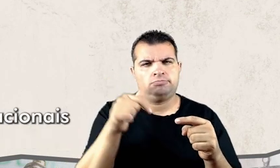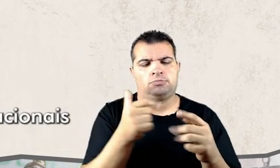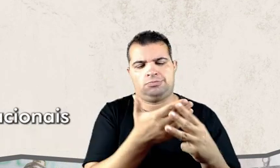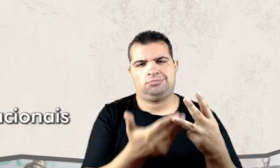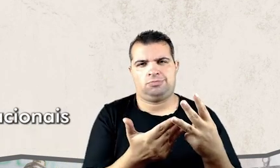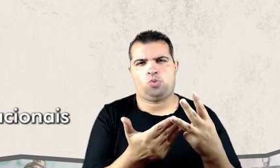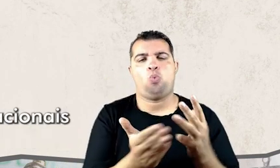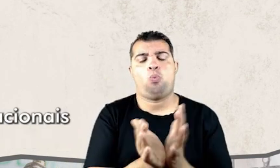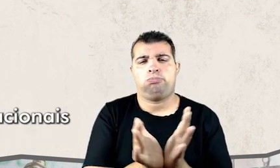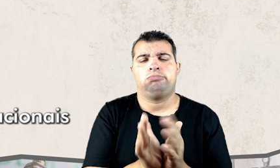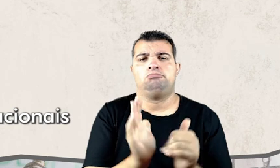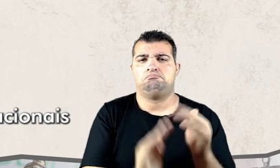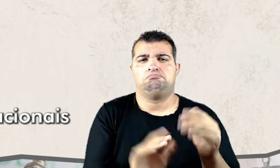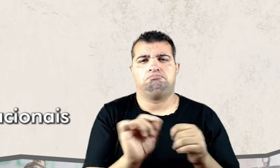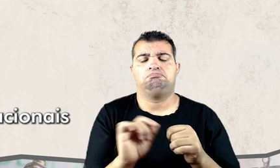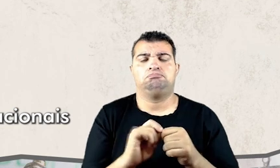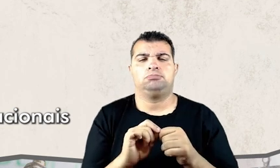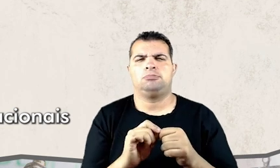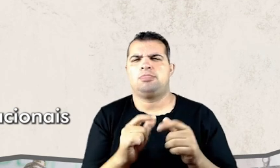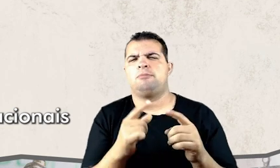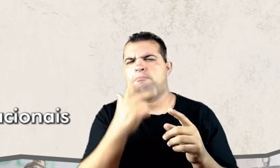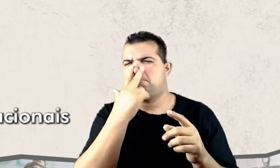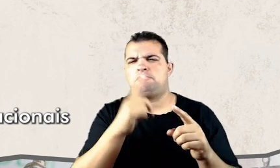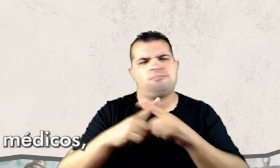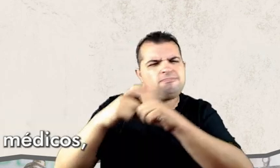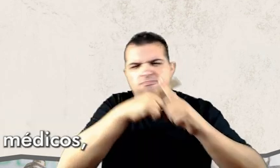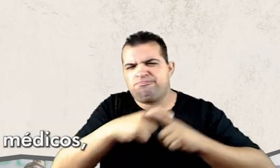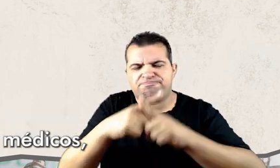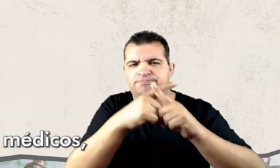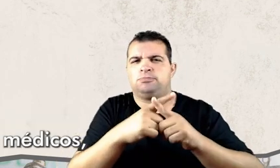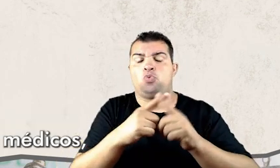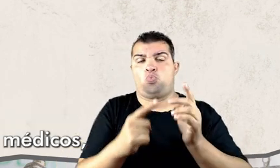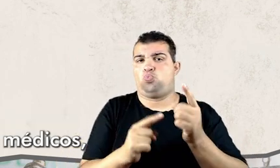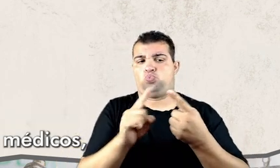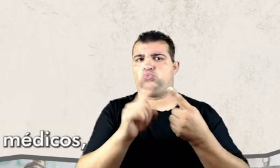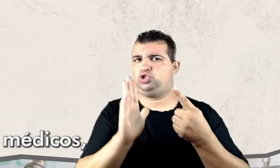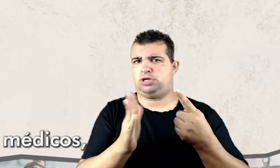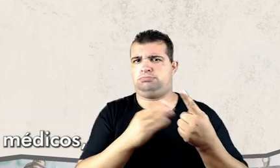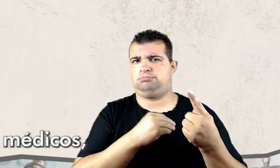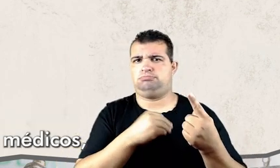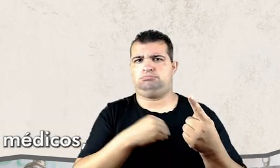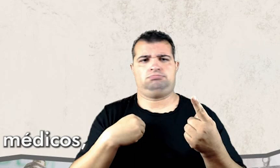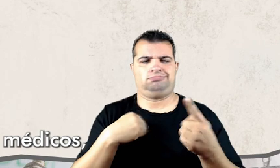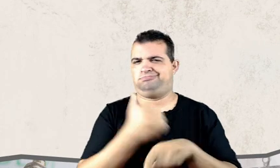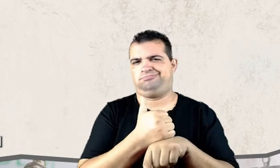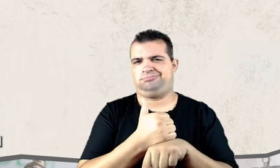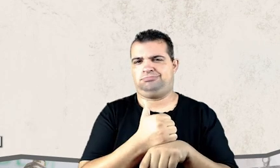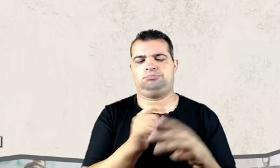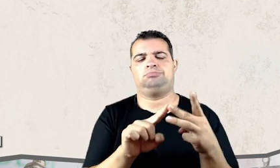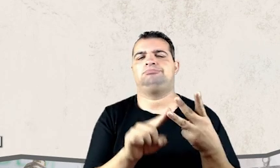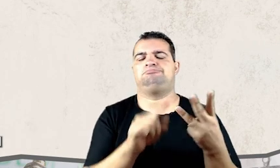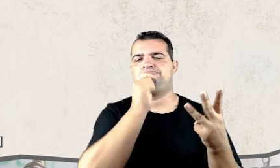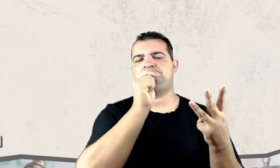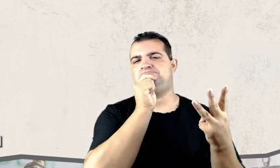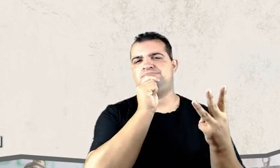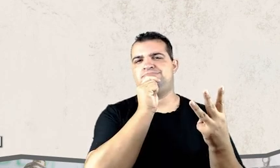eram três categorias ocupacionais se degladiando. Uma delas já era profissional, a dos médicos. E duas